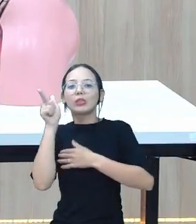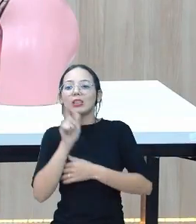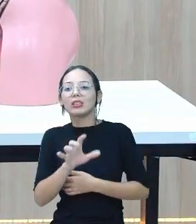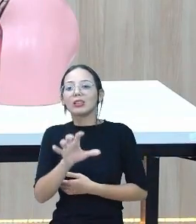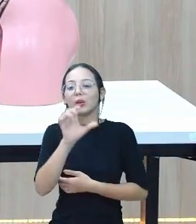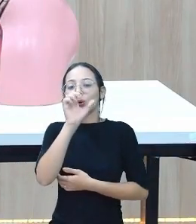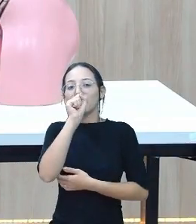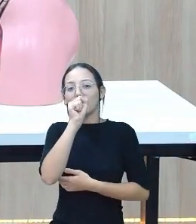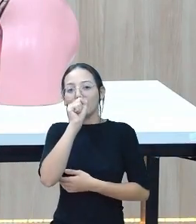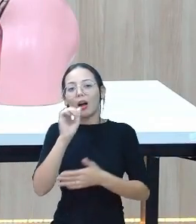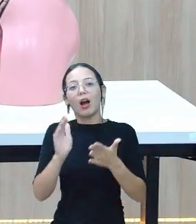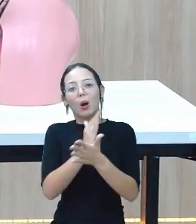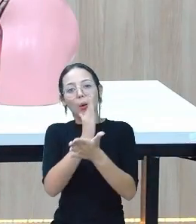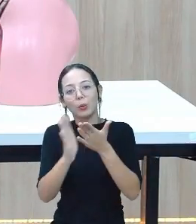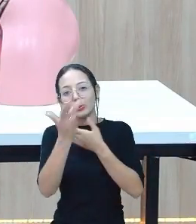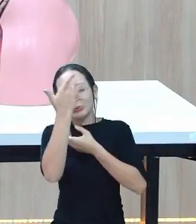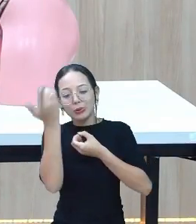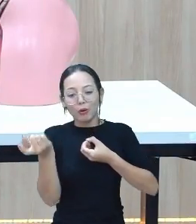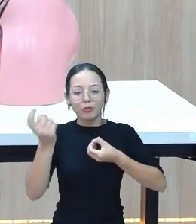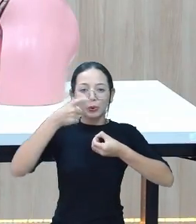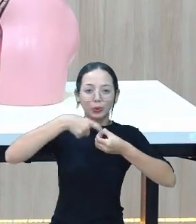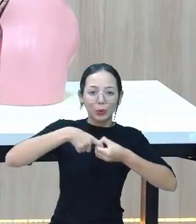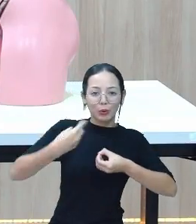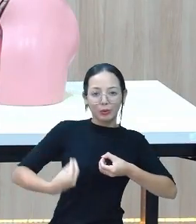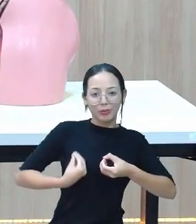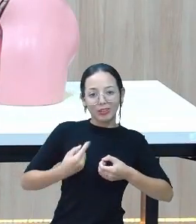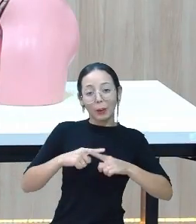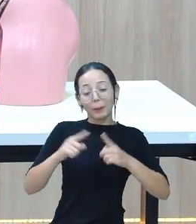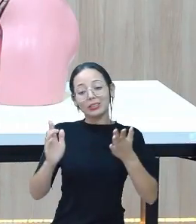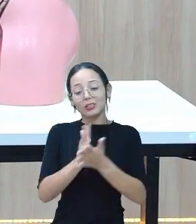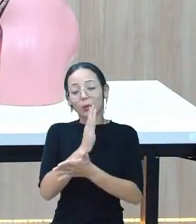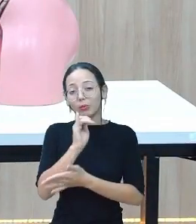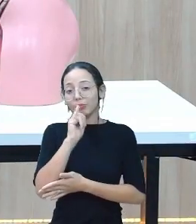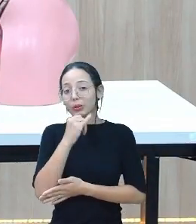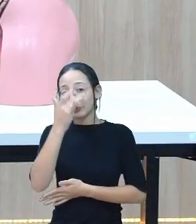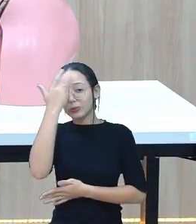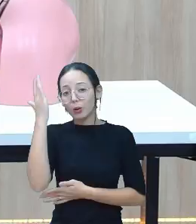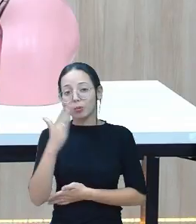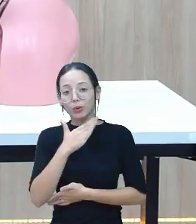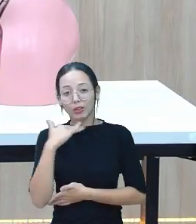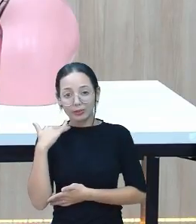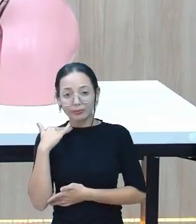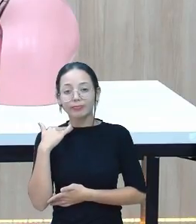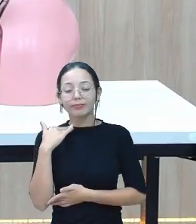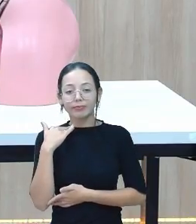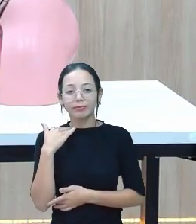Uns conseguiram voltar e outros não conseguiram, infelizmente.